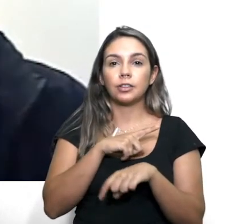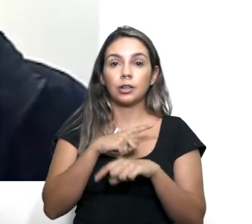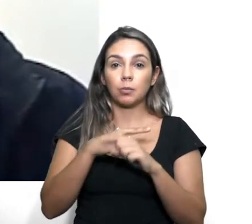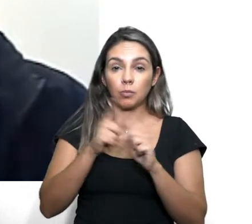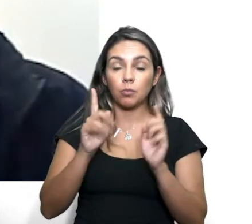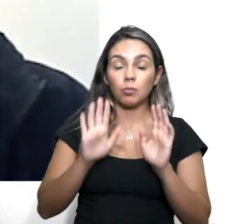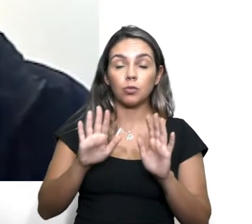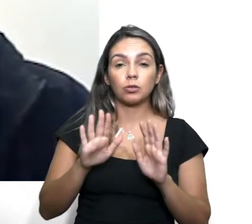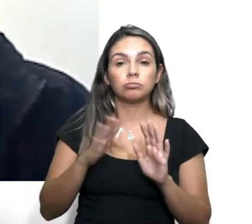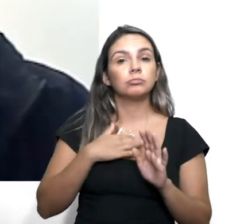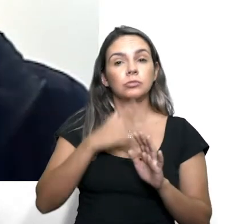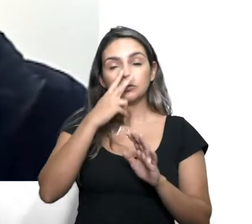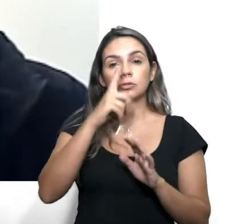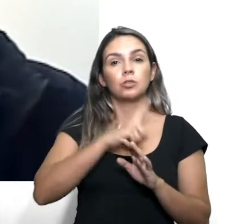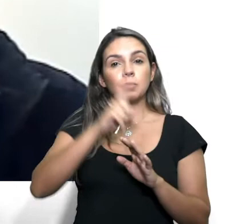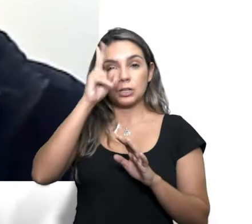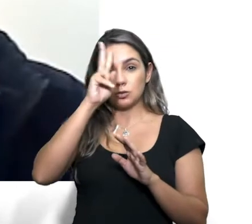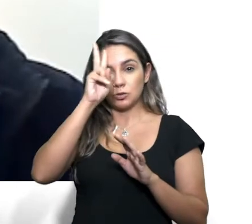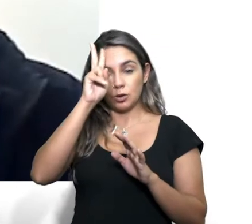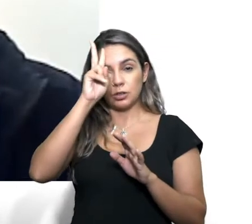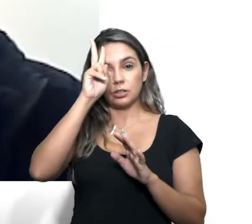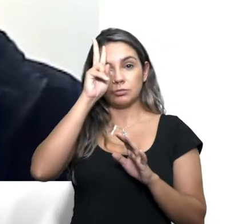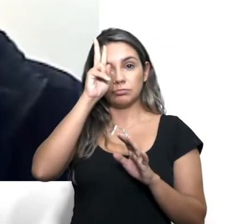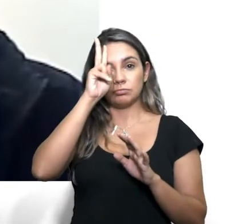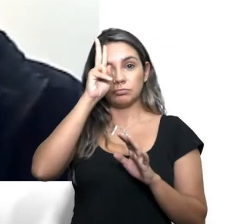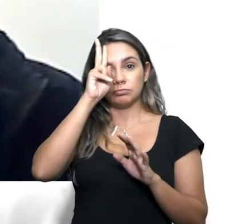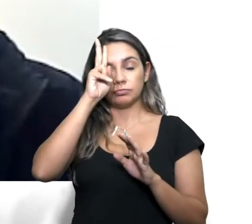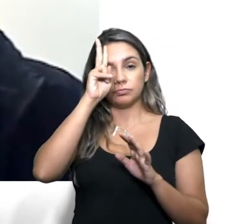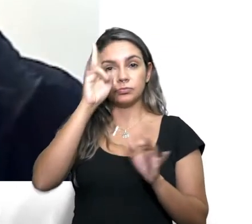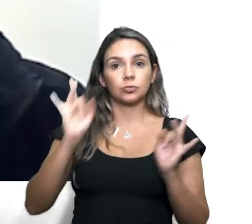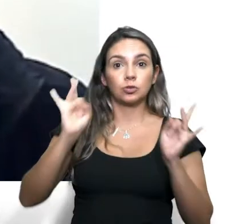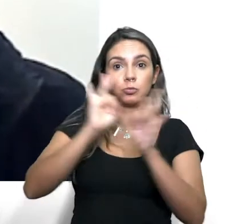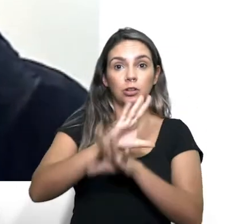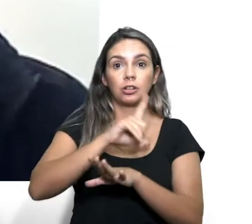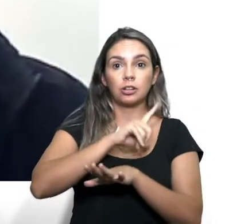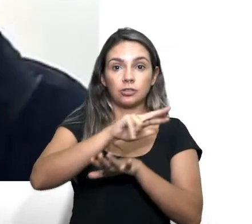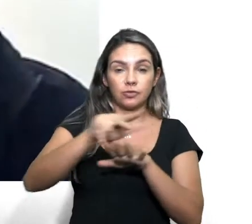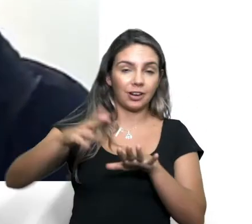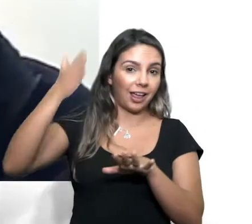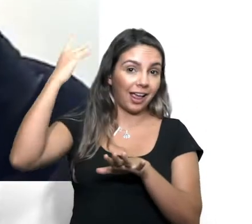recepção completamente diferente em cada país. França